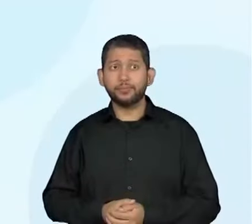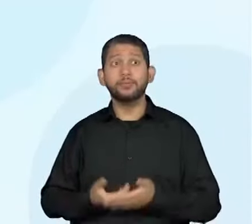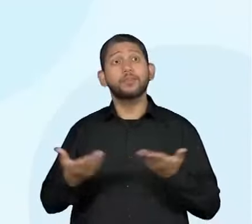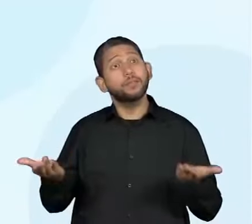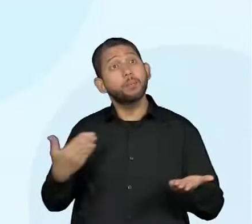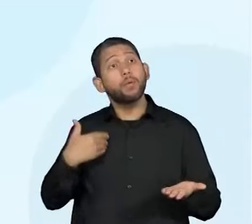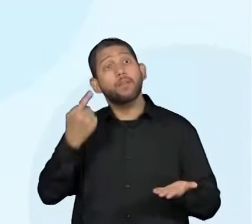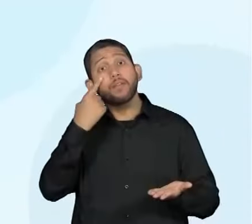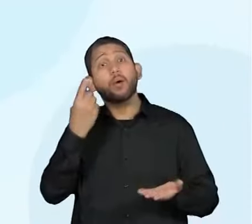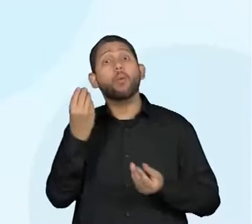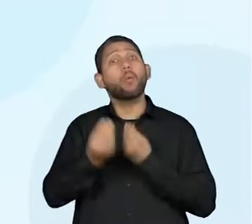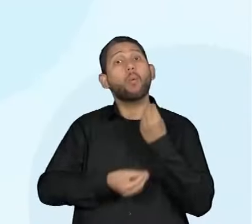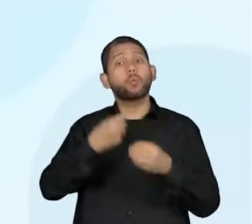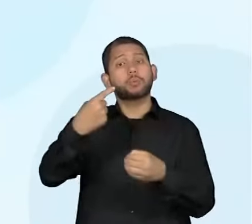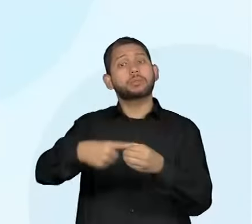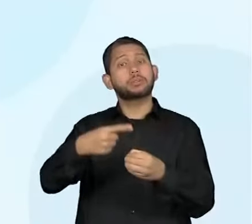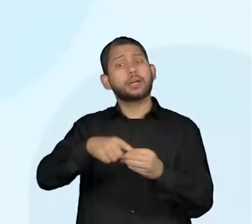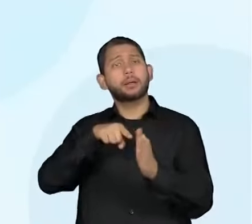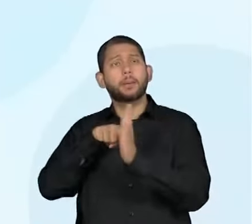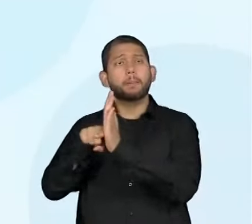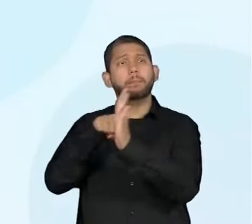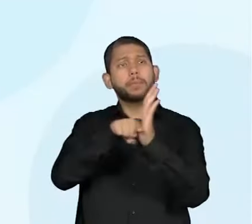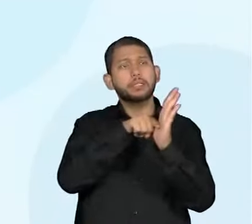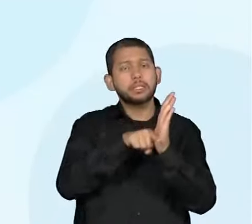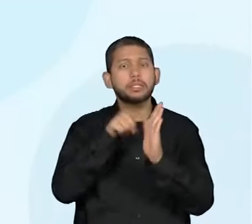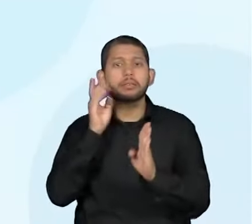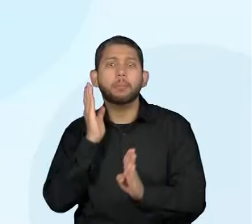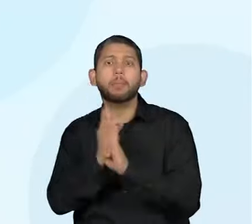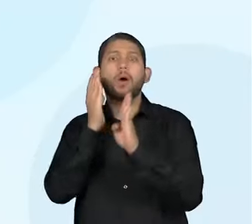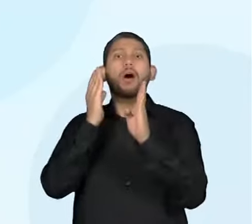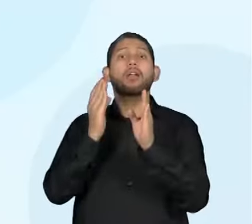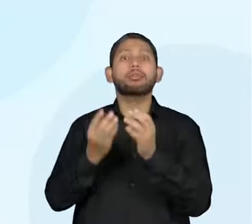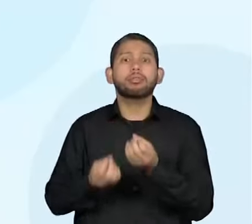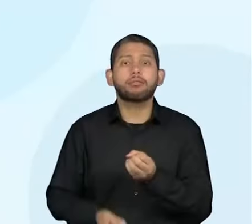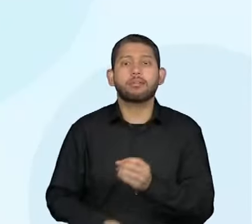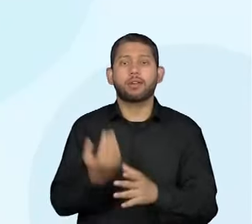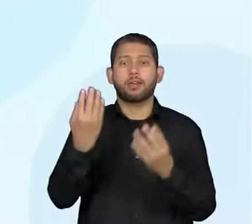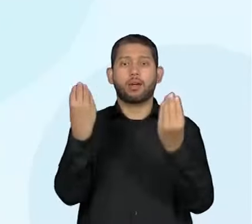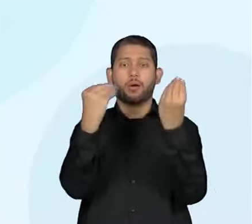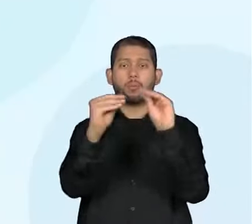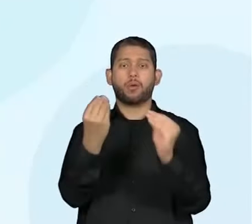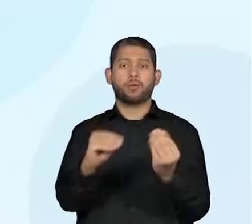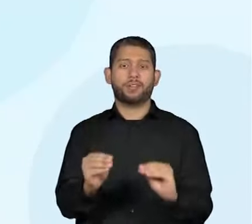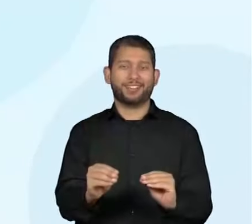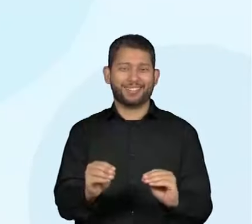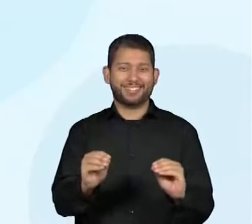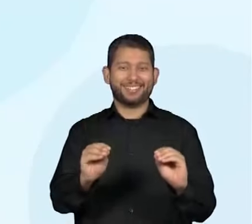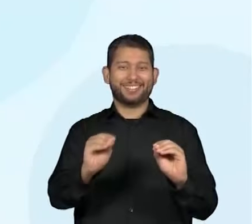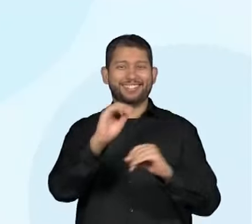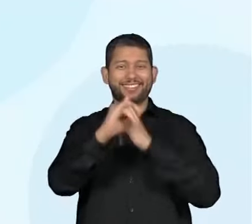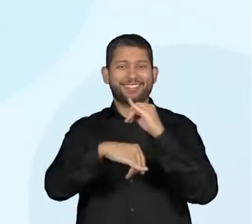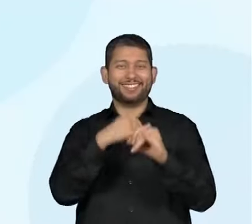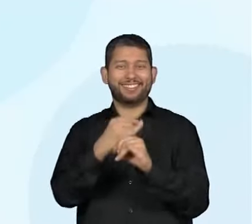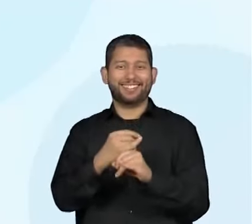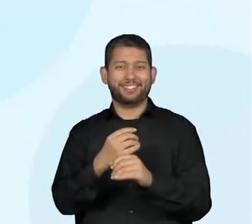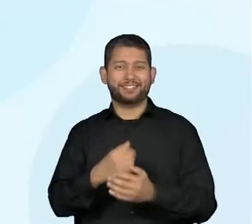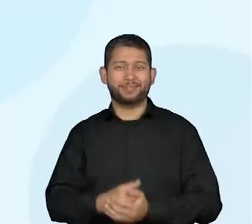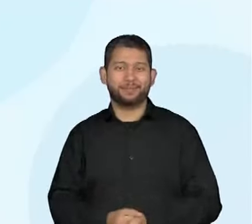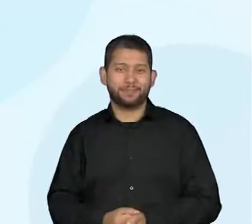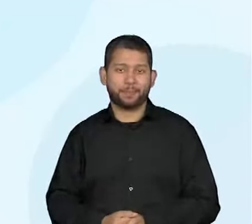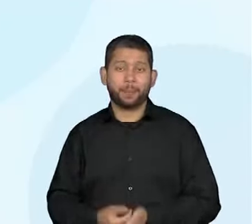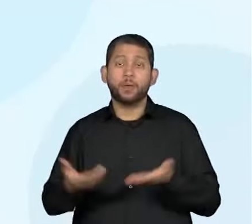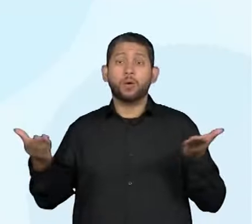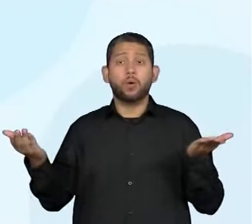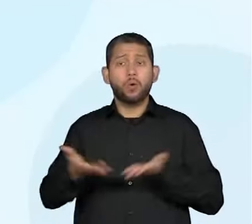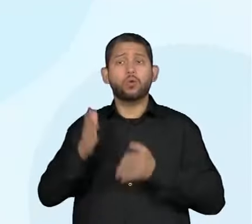Aprendemos a fazer uma pesquisa sobre a nossa cidade para a criação de um blog. Então, hoje nós demos aí várias dicas de como você fazer